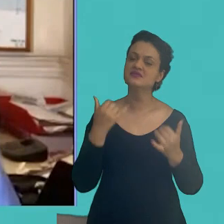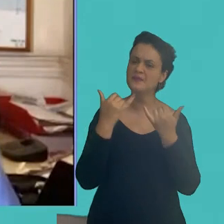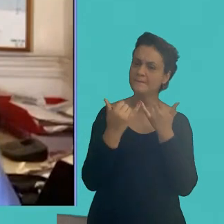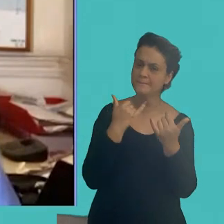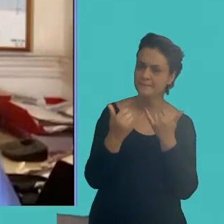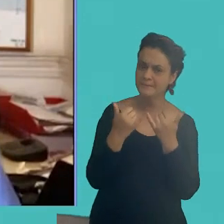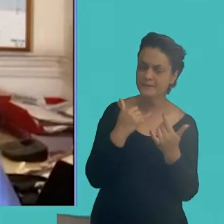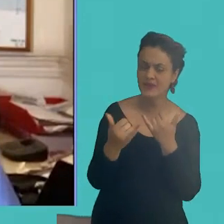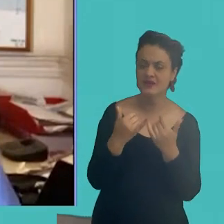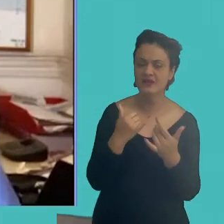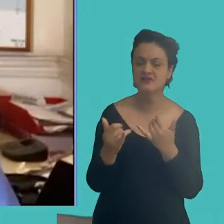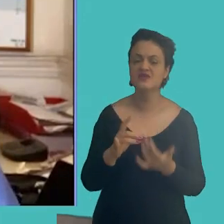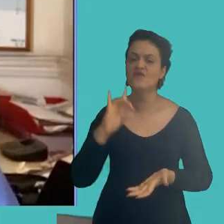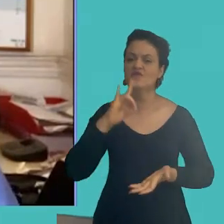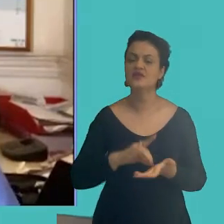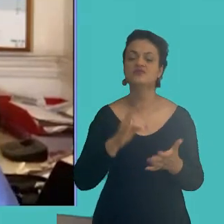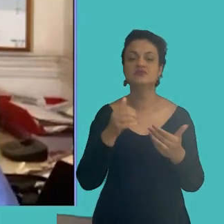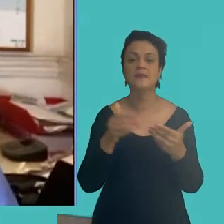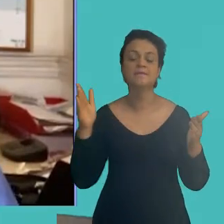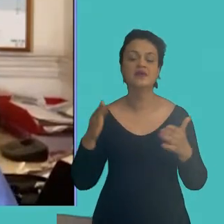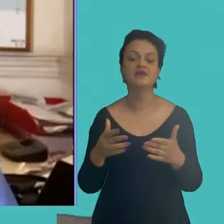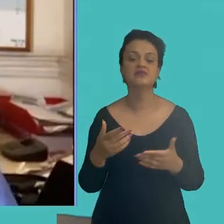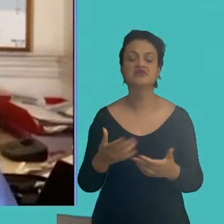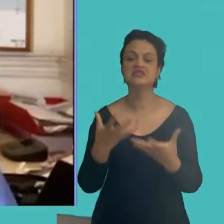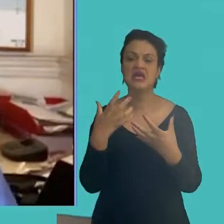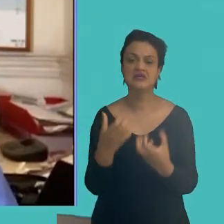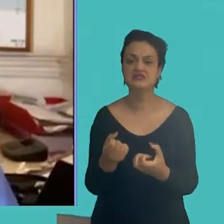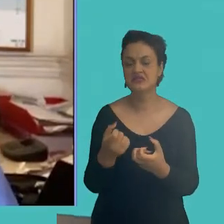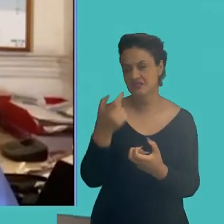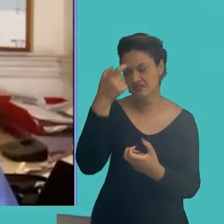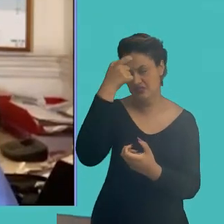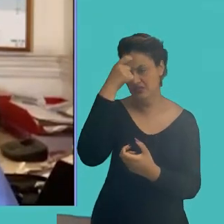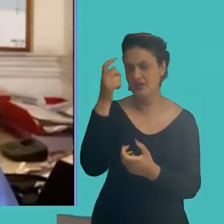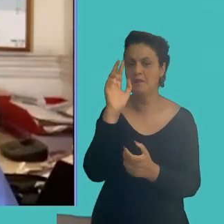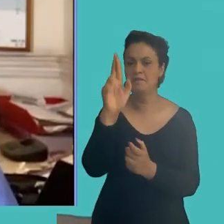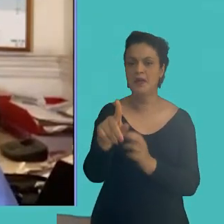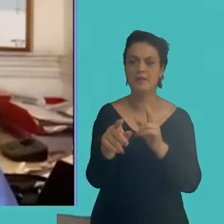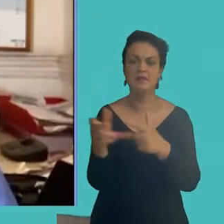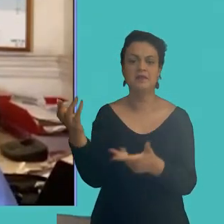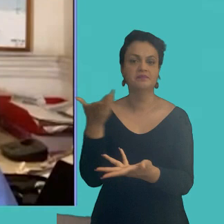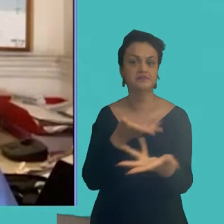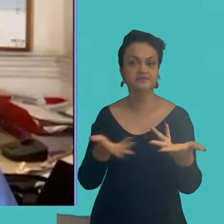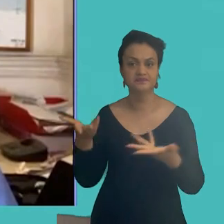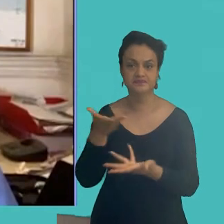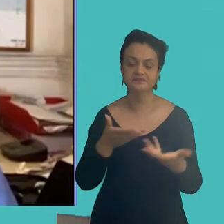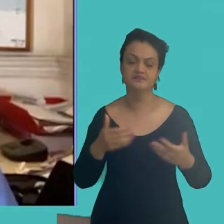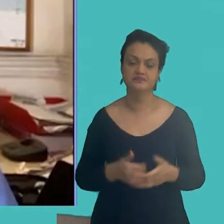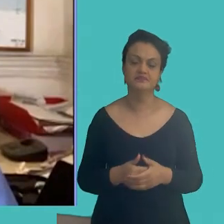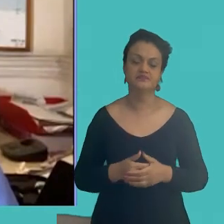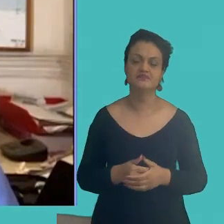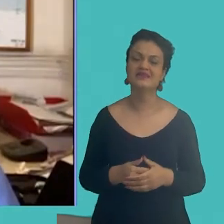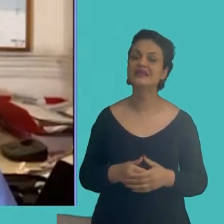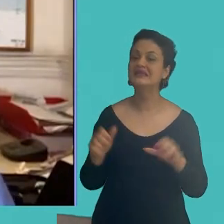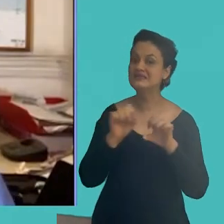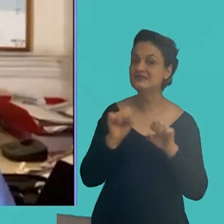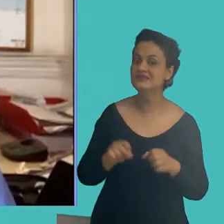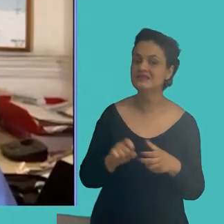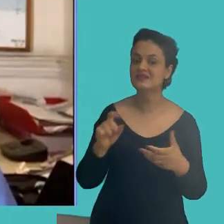serem abertos e tolerantes ao tráfego de ideias e de informações. Então, em todos esses sistemas, nós temos